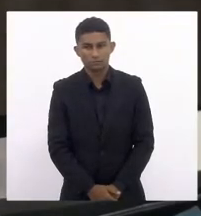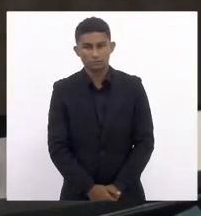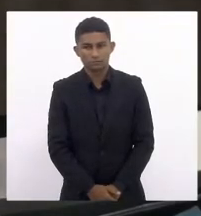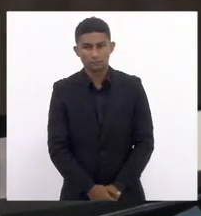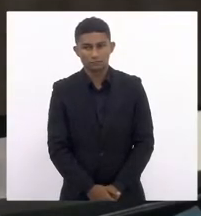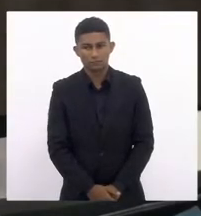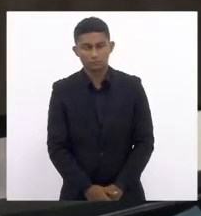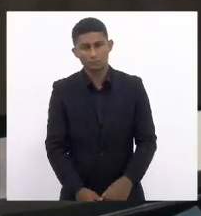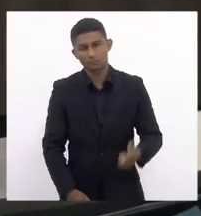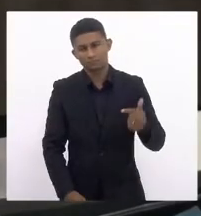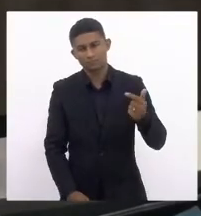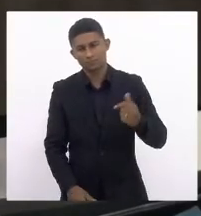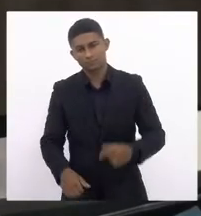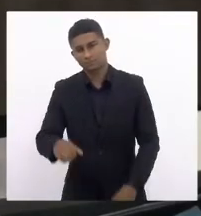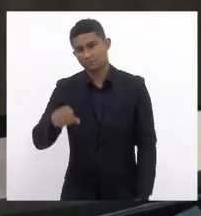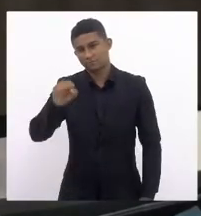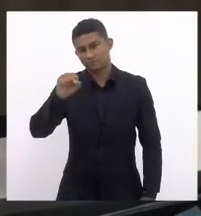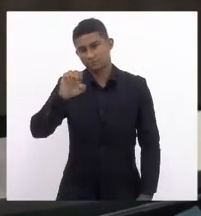Célia,